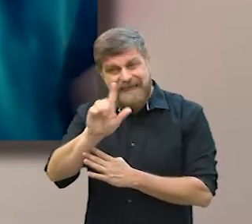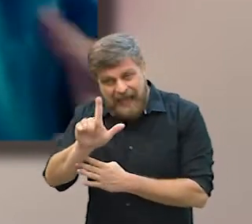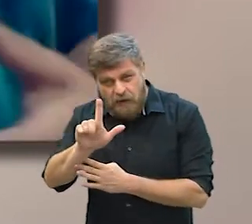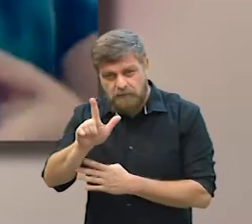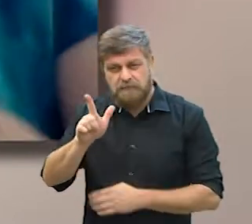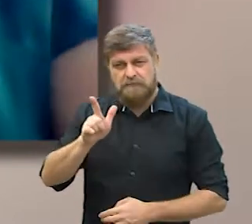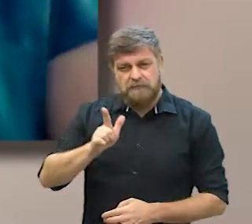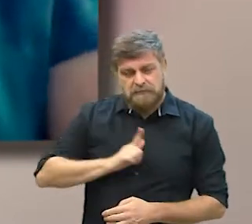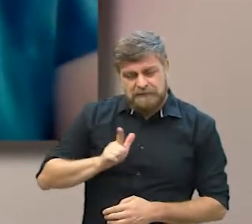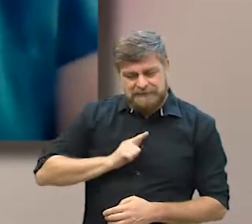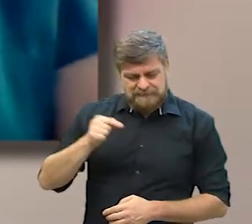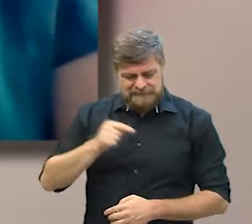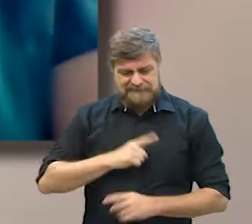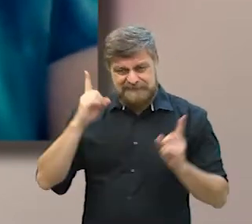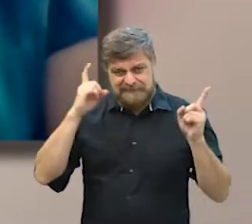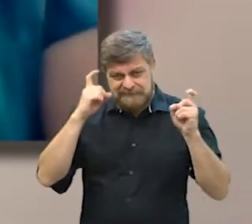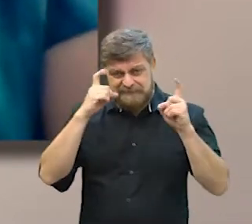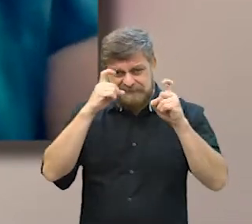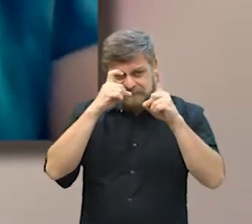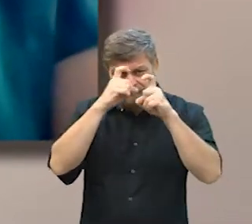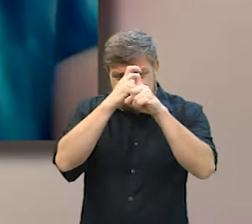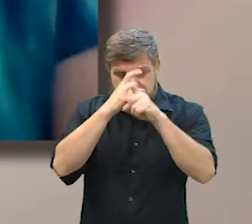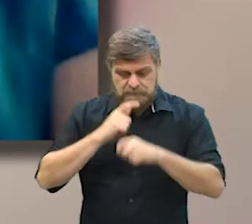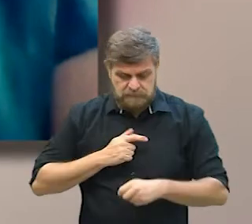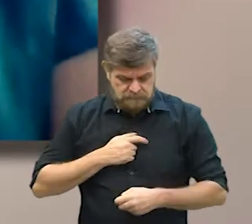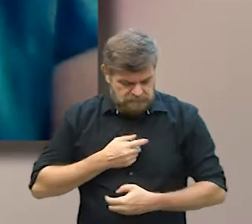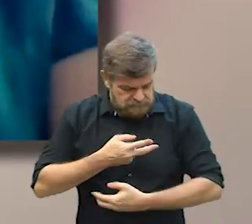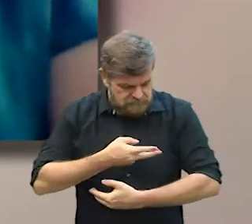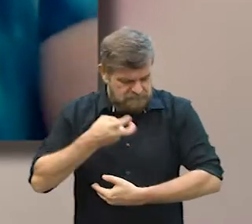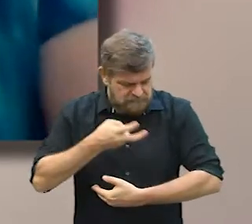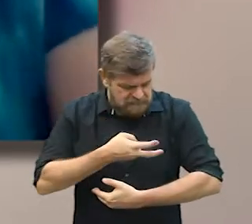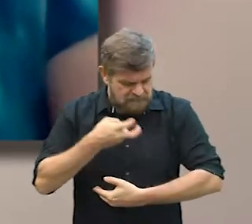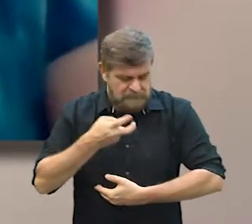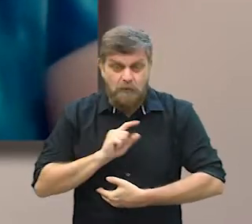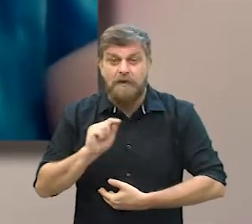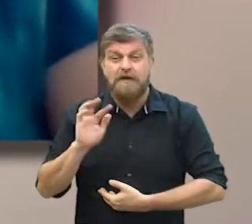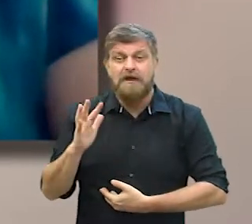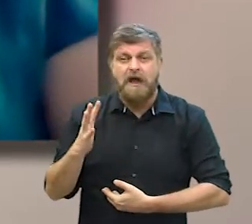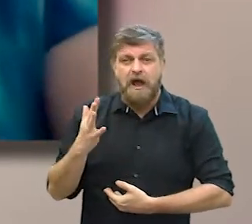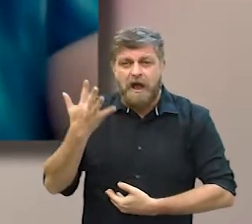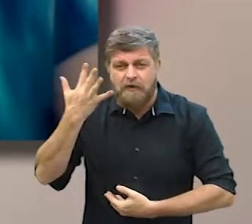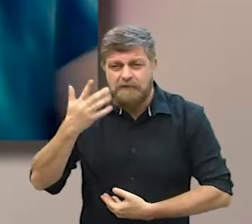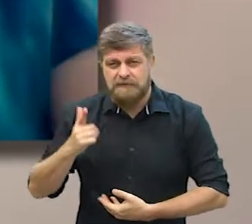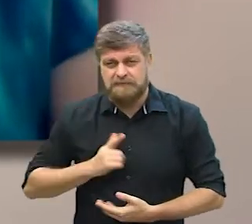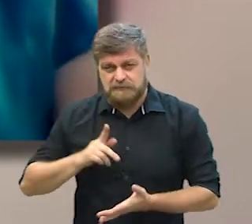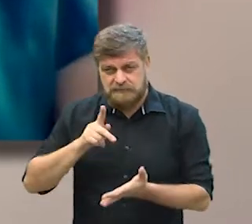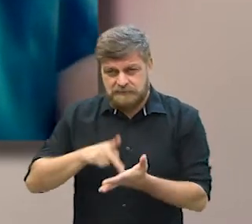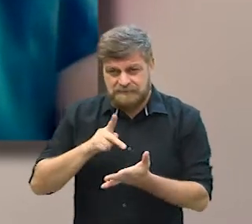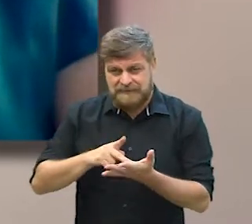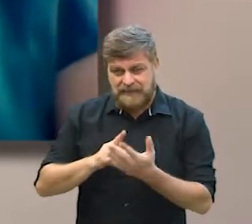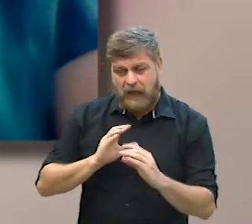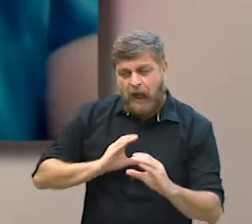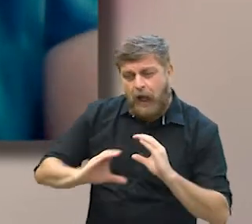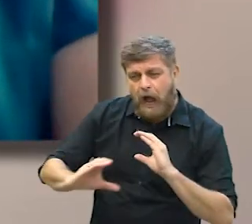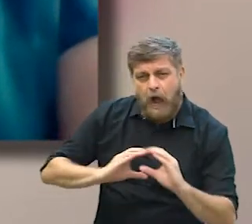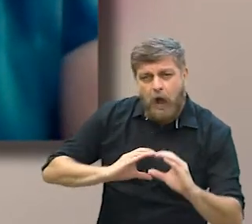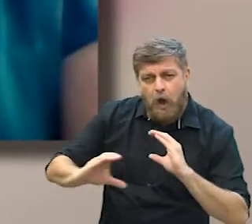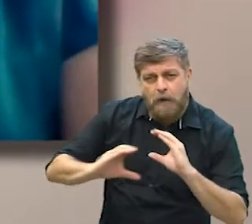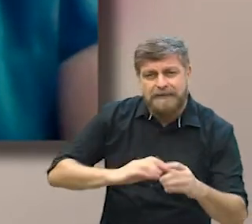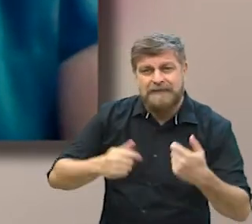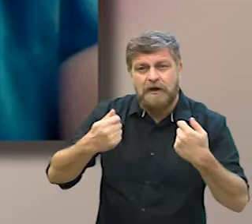vir, essa dificuldade começa a vir com mais profundidade, e o que acontece? Na verdade, comunicação,